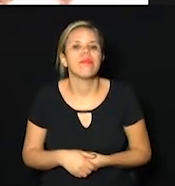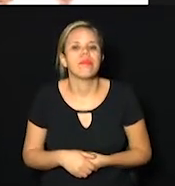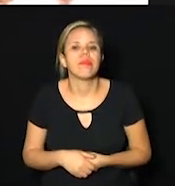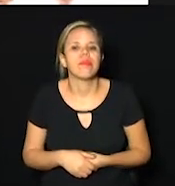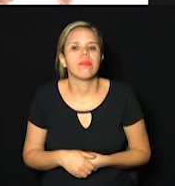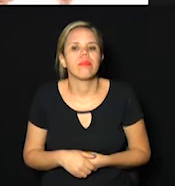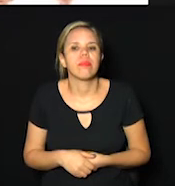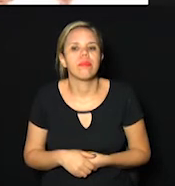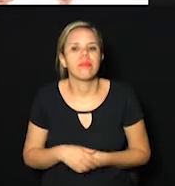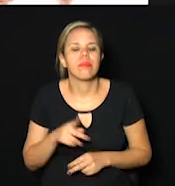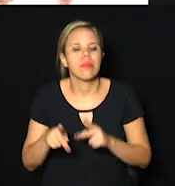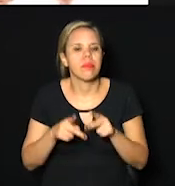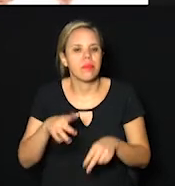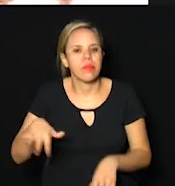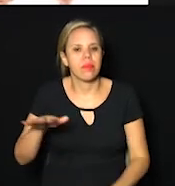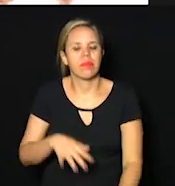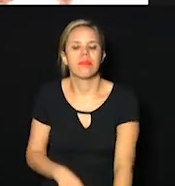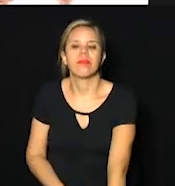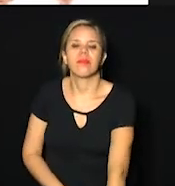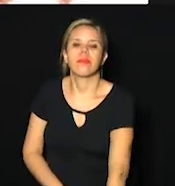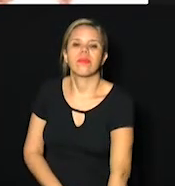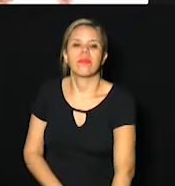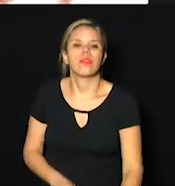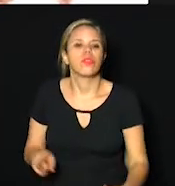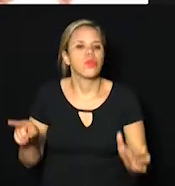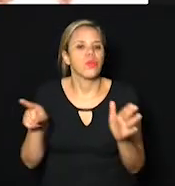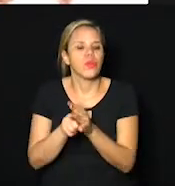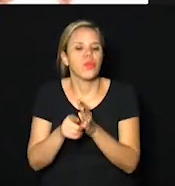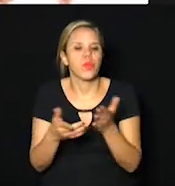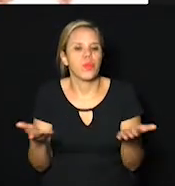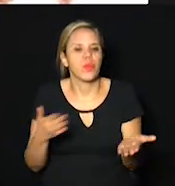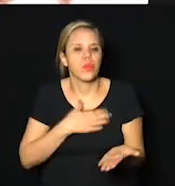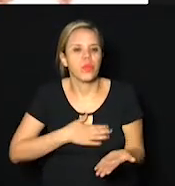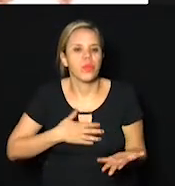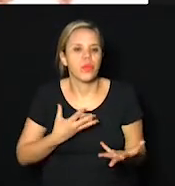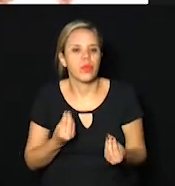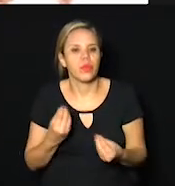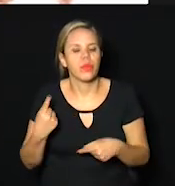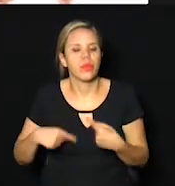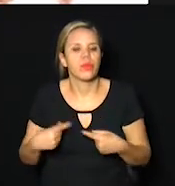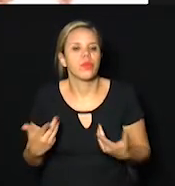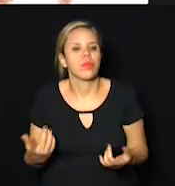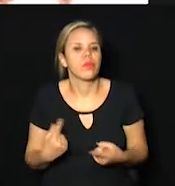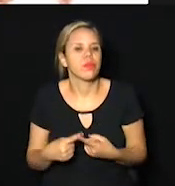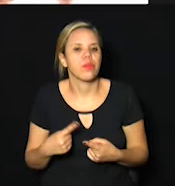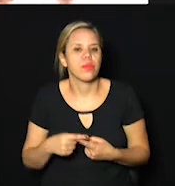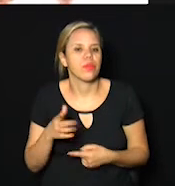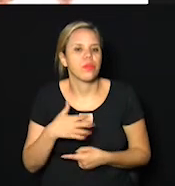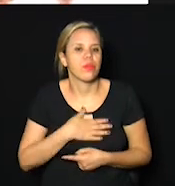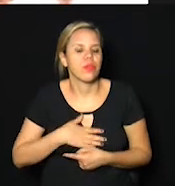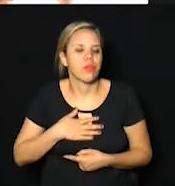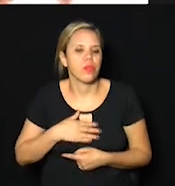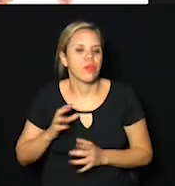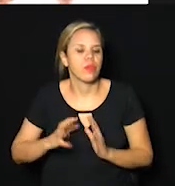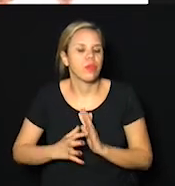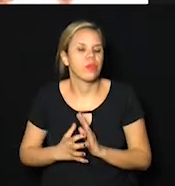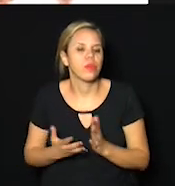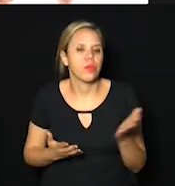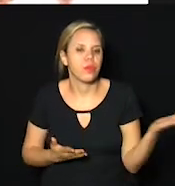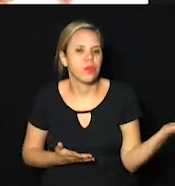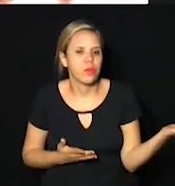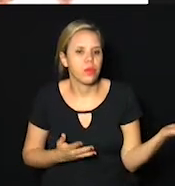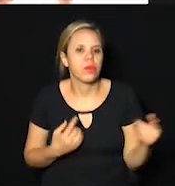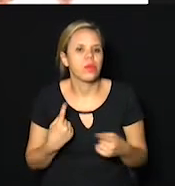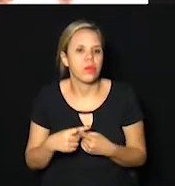Mas quando as pessoas, quando você pergunta para elas por que você gosta tanto deste político, por que você gosta tanto deste partido, por que você gosta